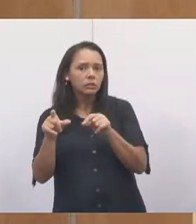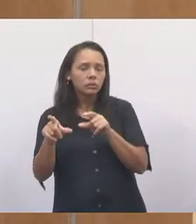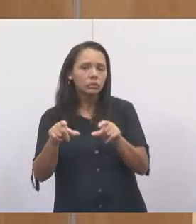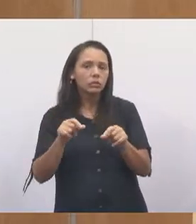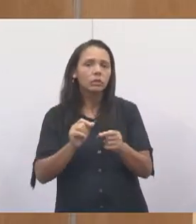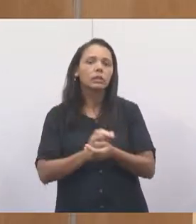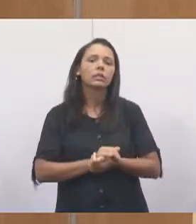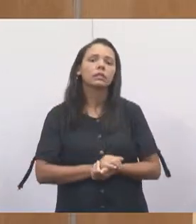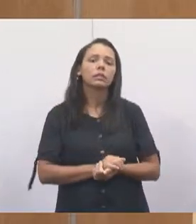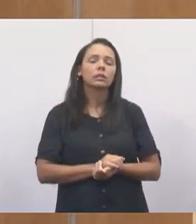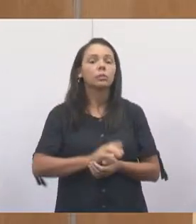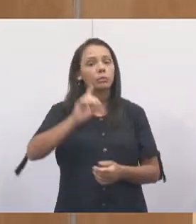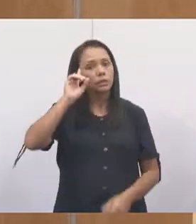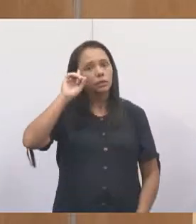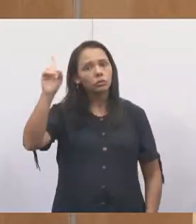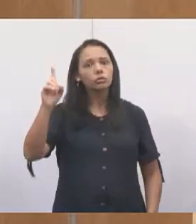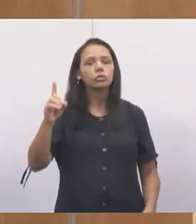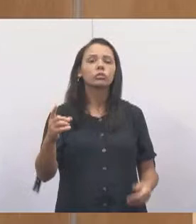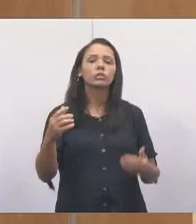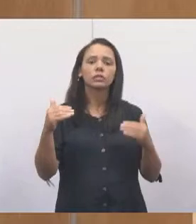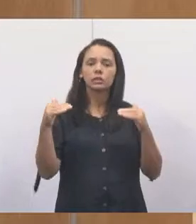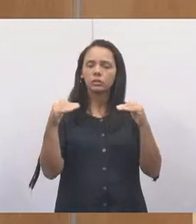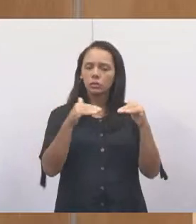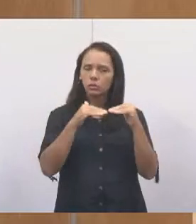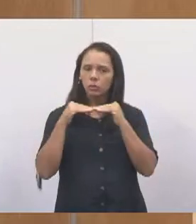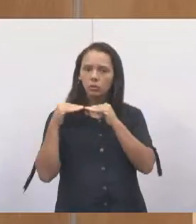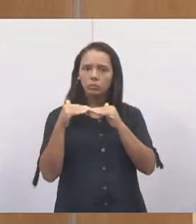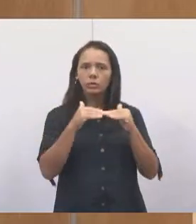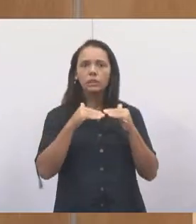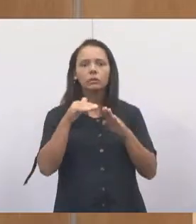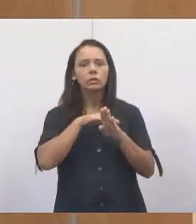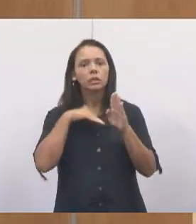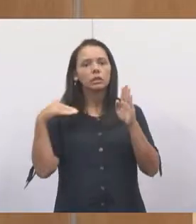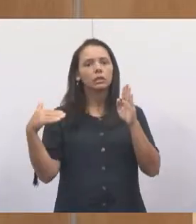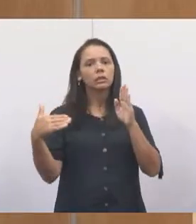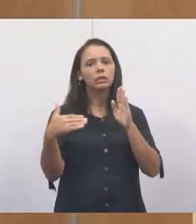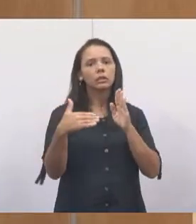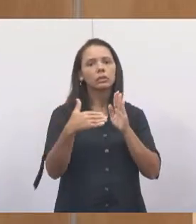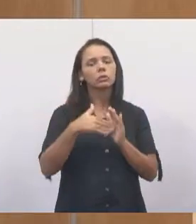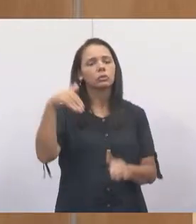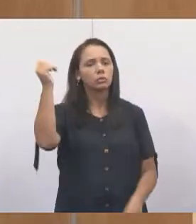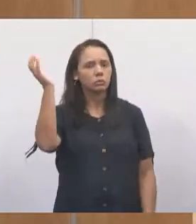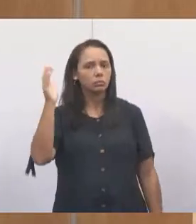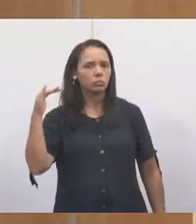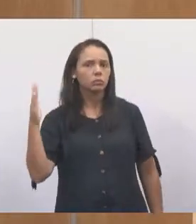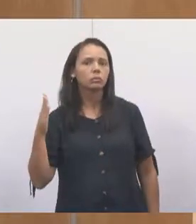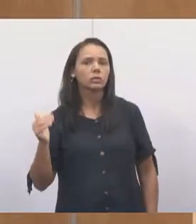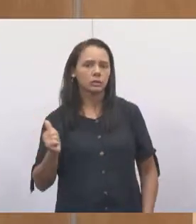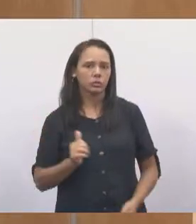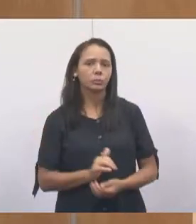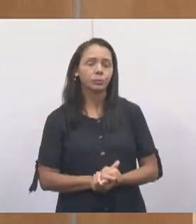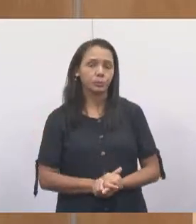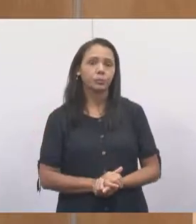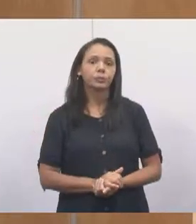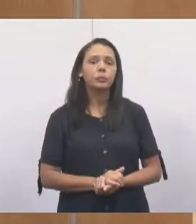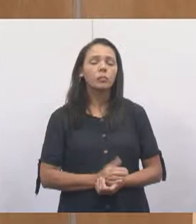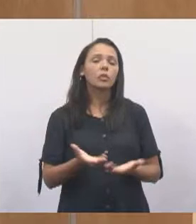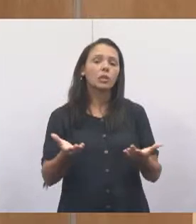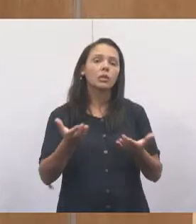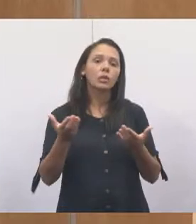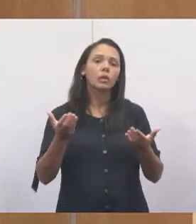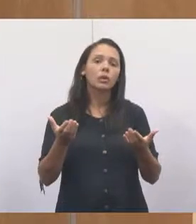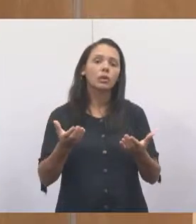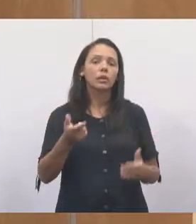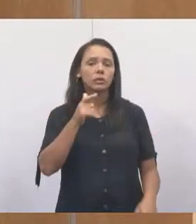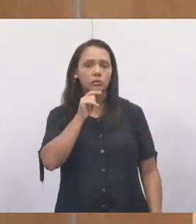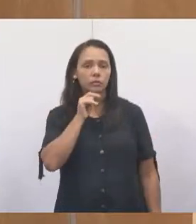em todo o território nacional dos membros do Conselho Tutelar. Mas eu gostaria aqui de reforçar o